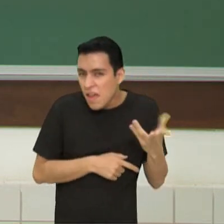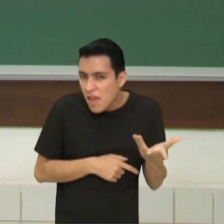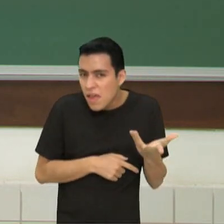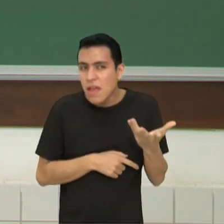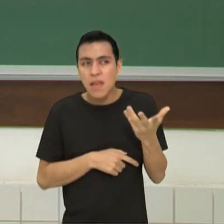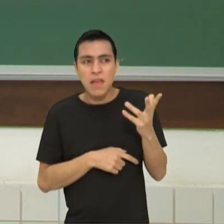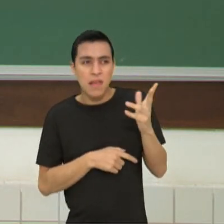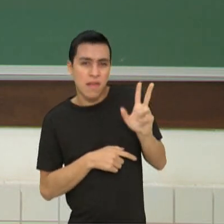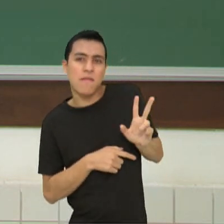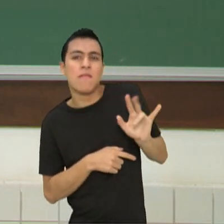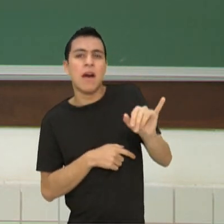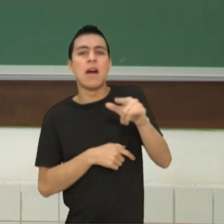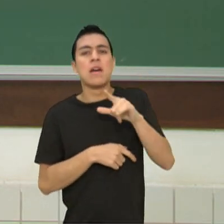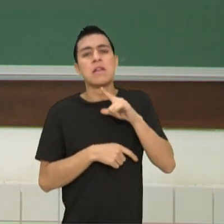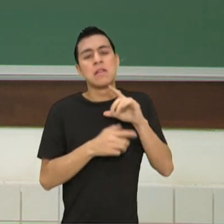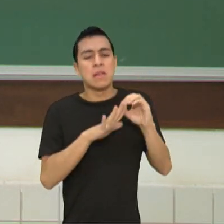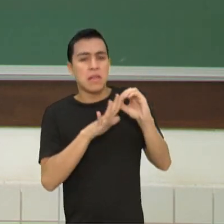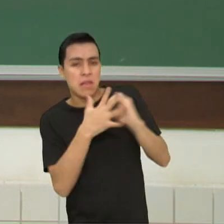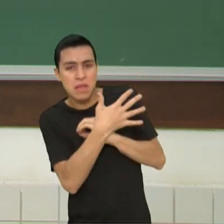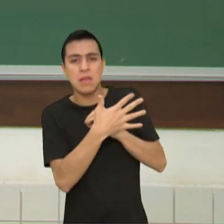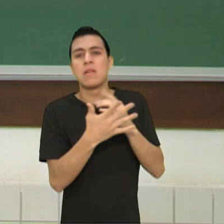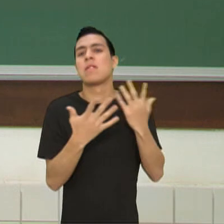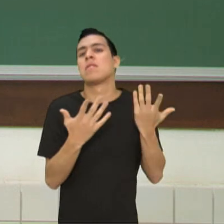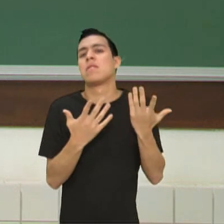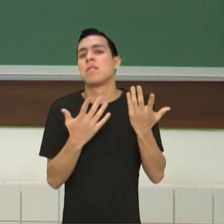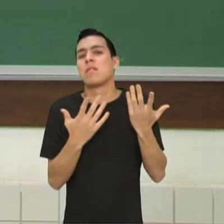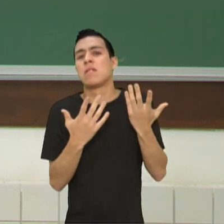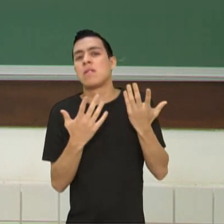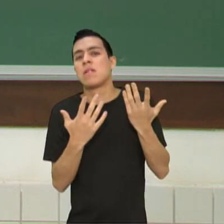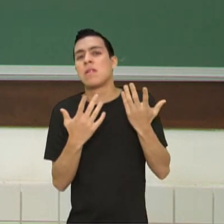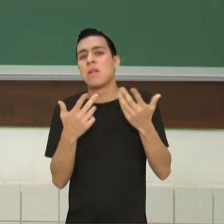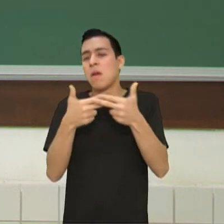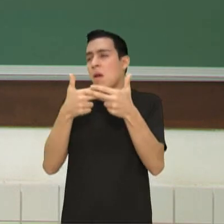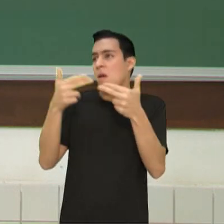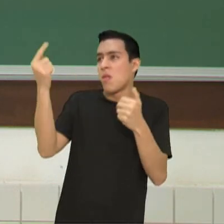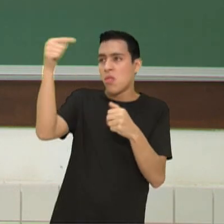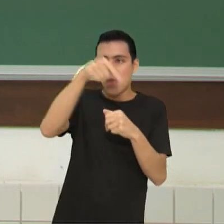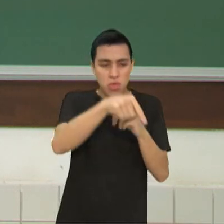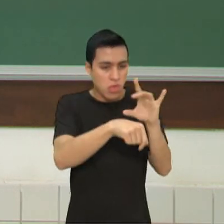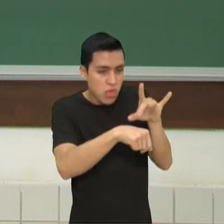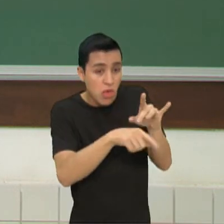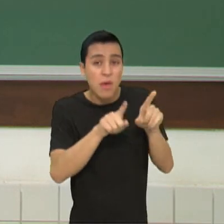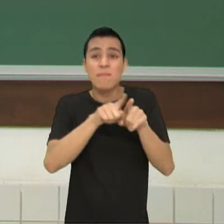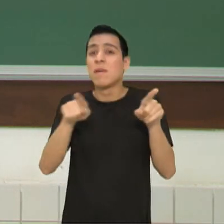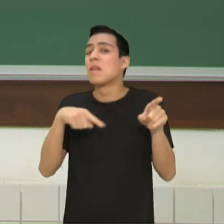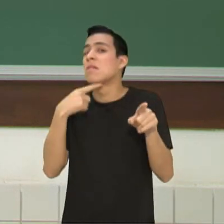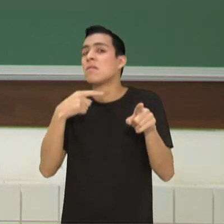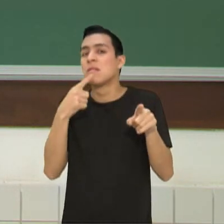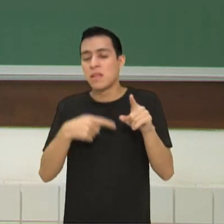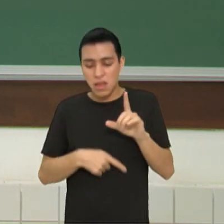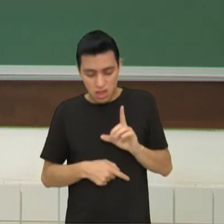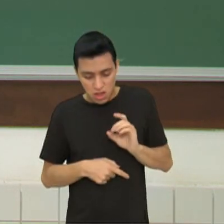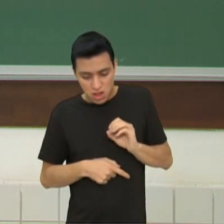vai ter provavelmente com coronavírus, asteroide trazendo alguma coisa, mas ninguém pega lombriga.